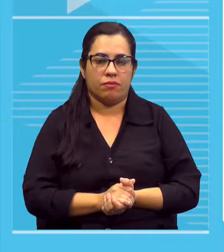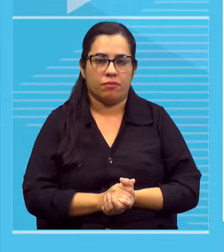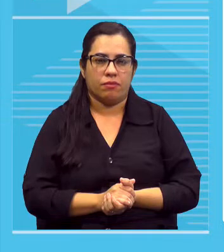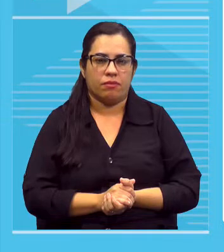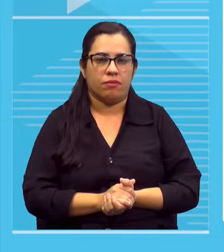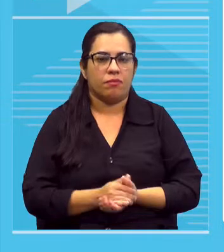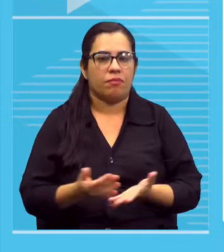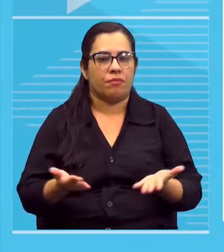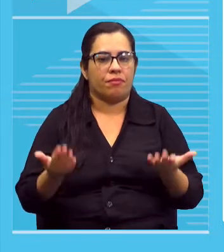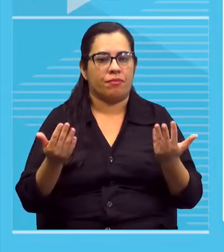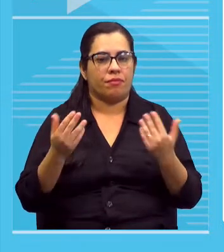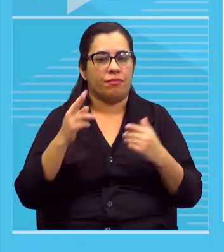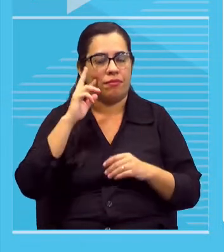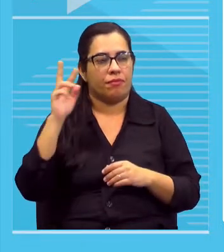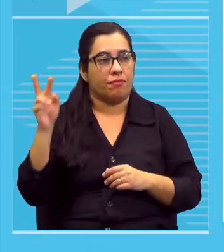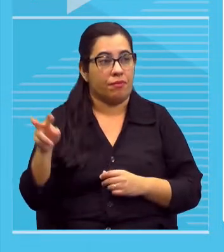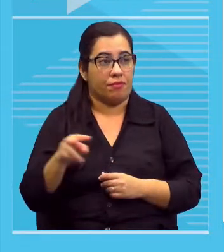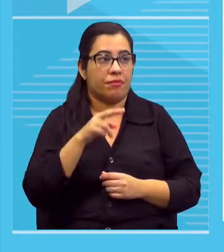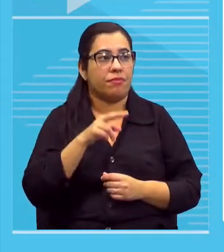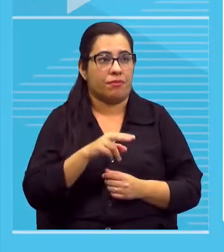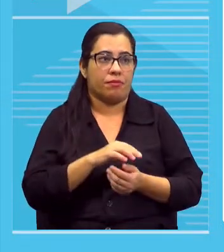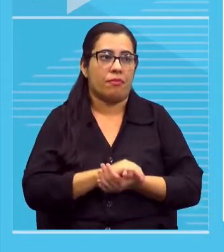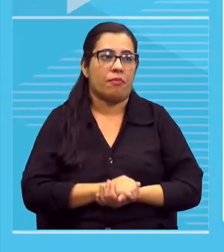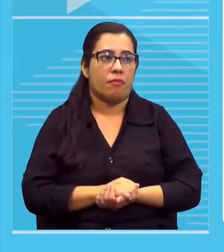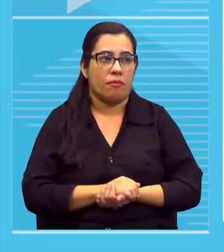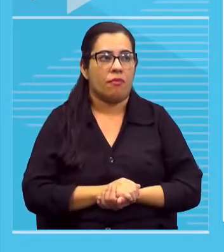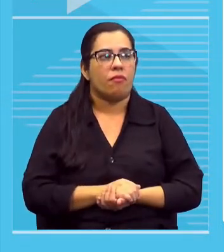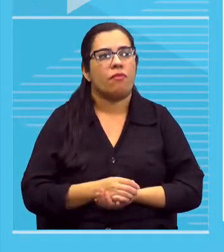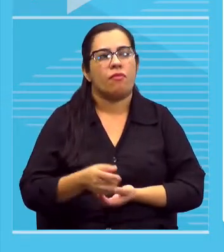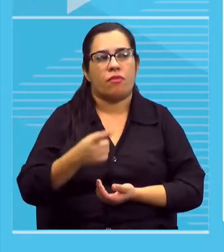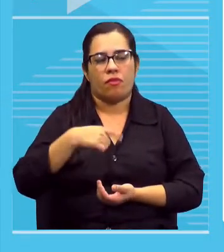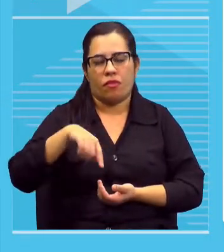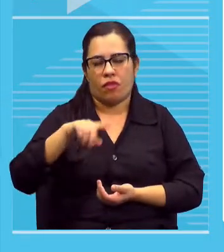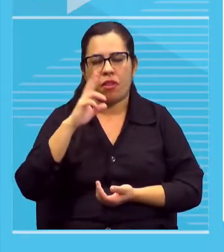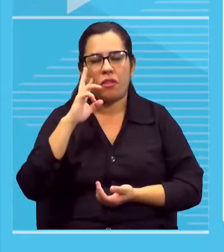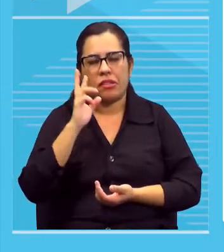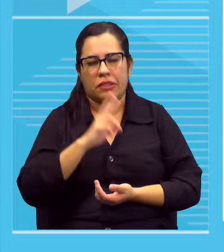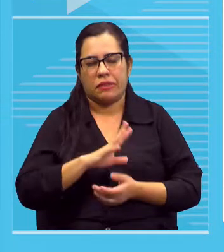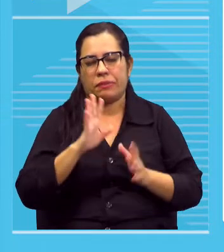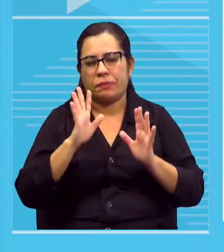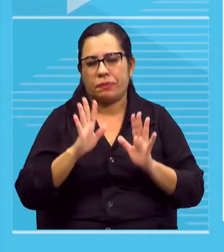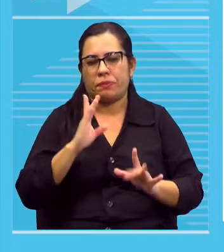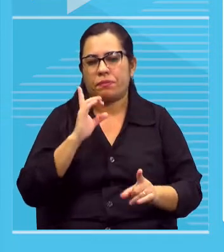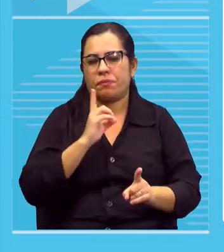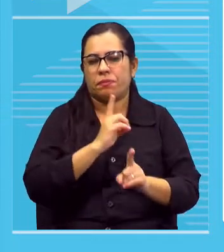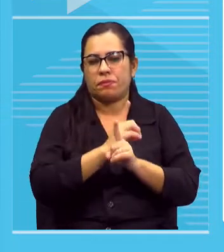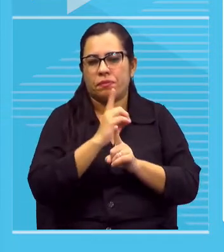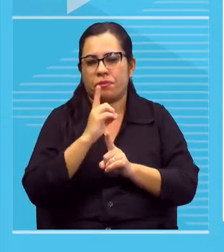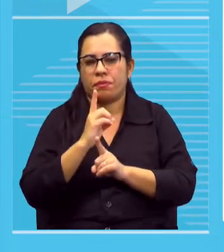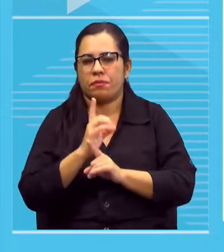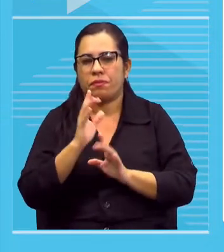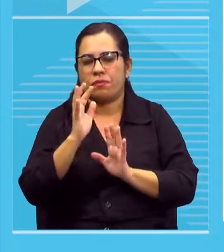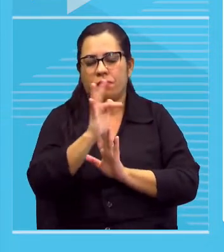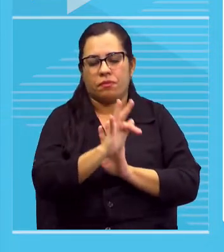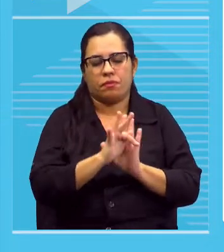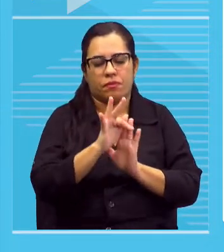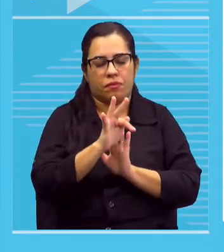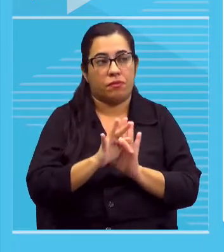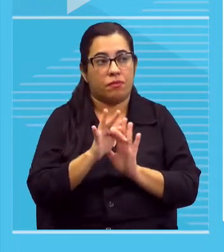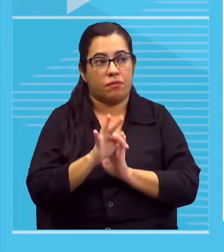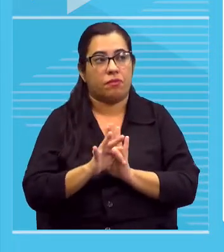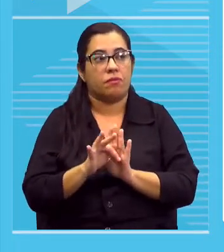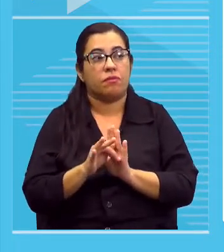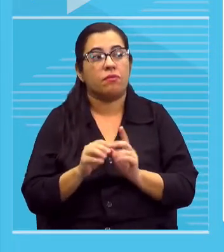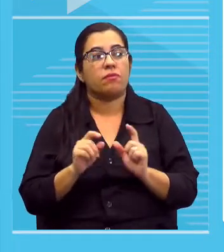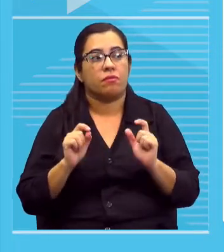Bom vamos lá ó e como já visto vamos determinar a fórmula que resulte